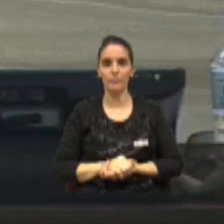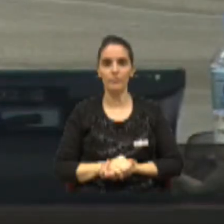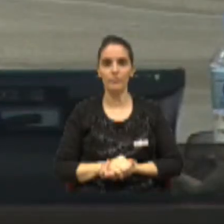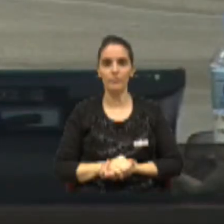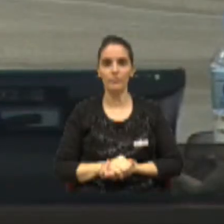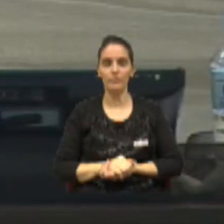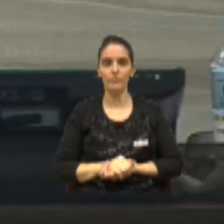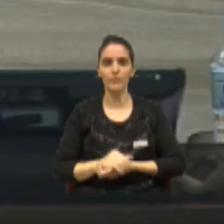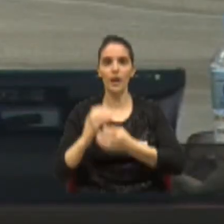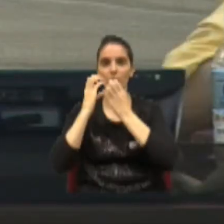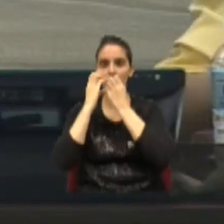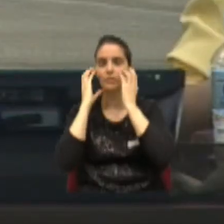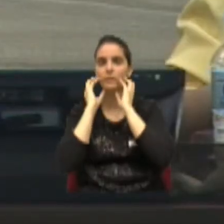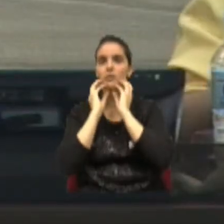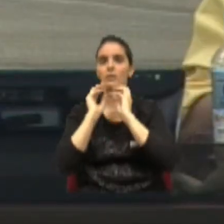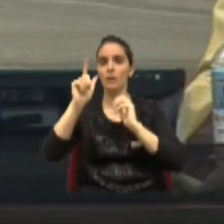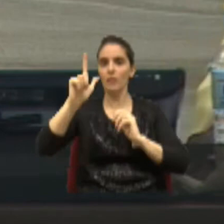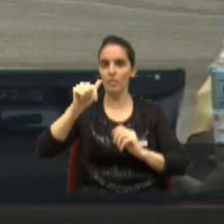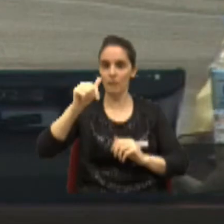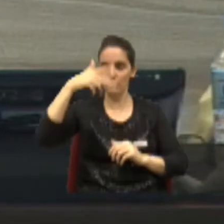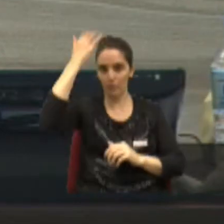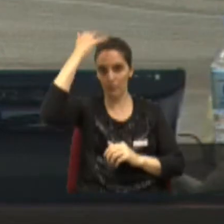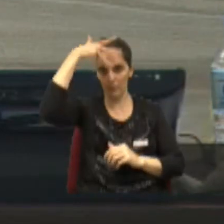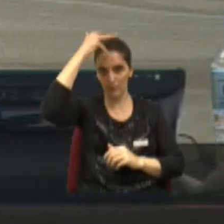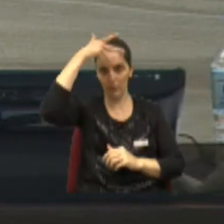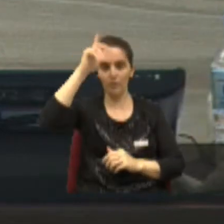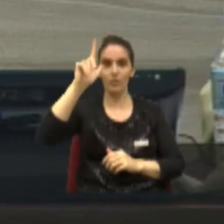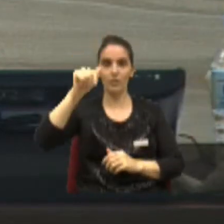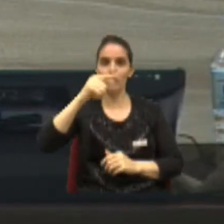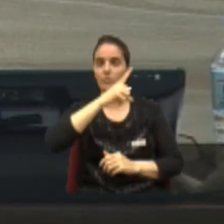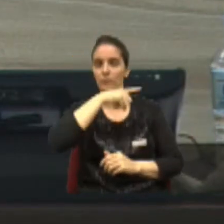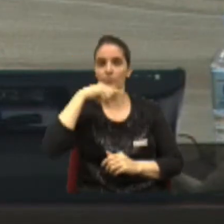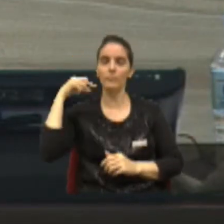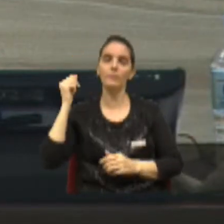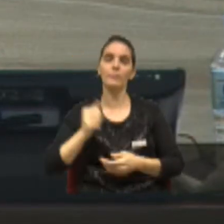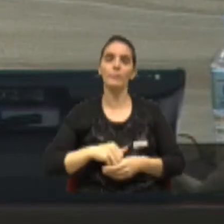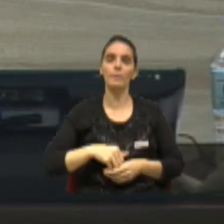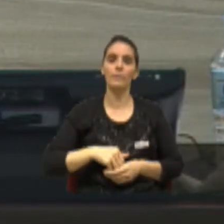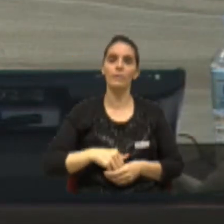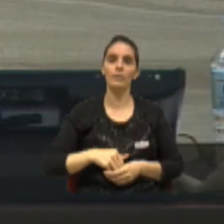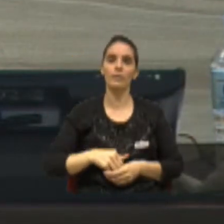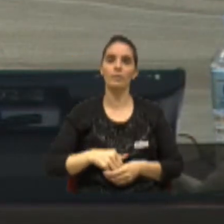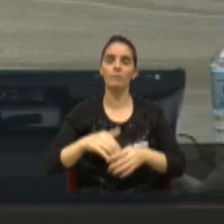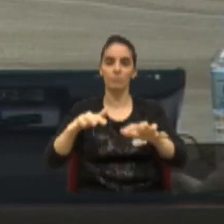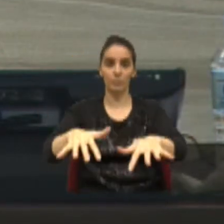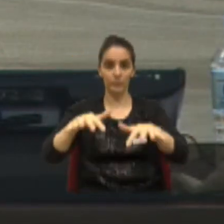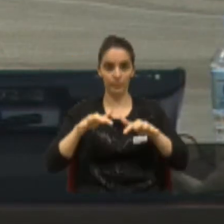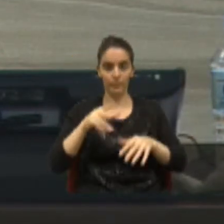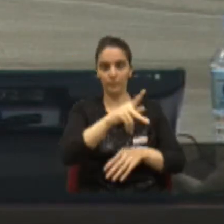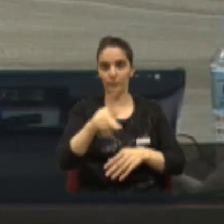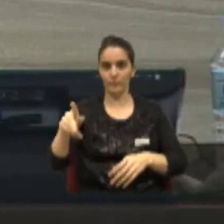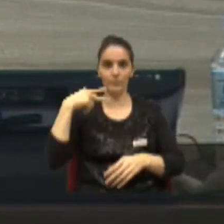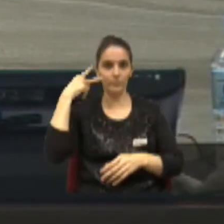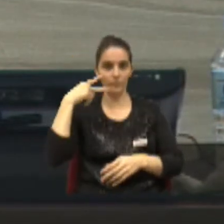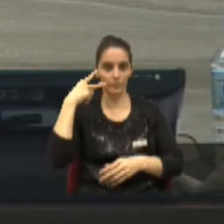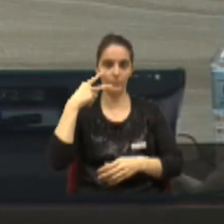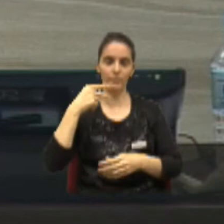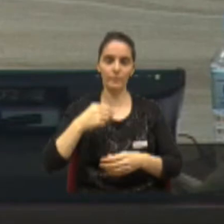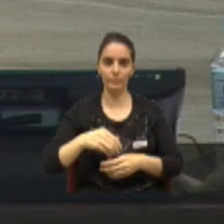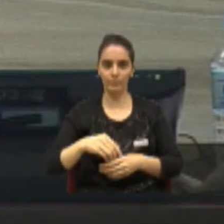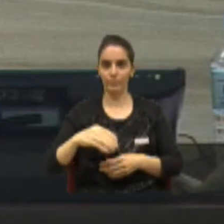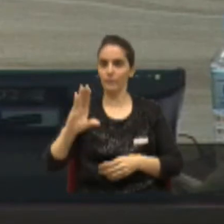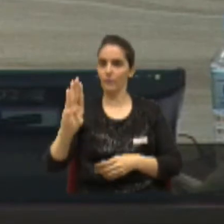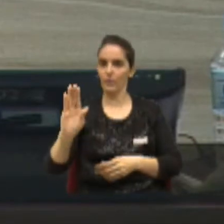Lido Lanche, depois Érica Tanque, depois Mar da Costa. Nobre presidente, nobres pares, público presente, doutor